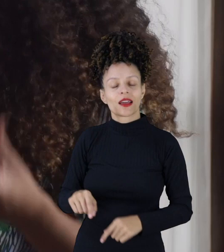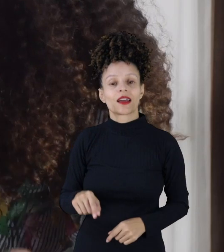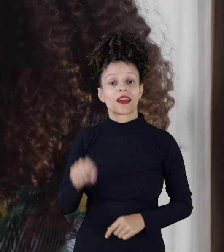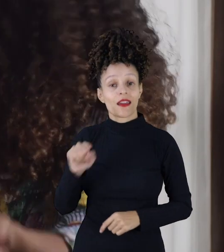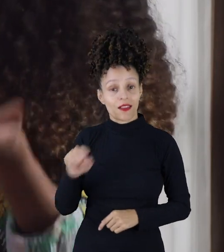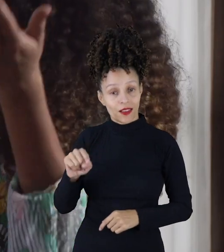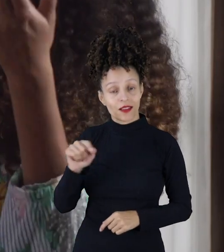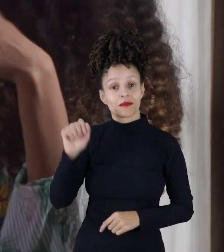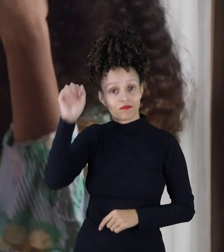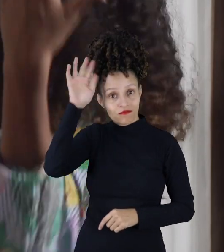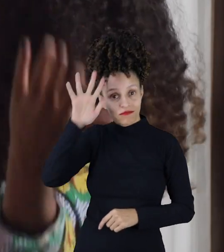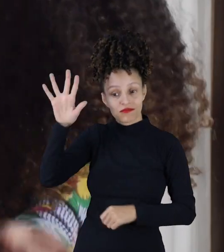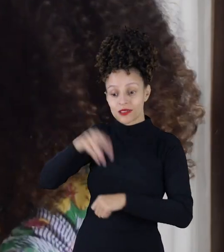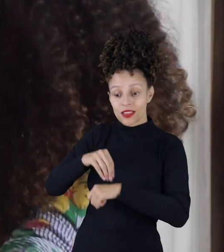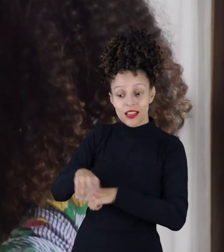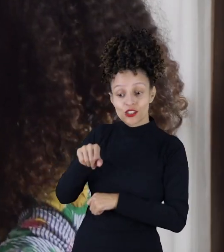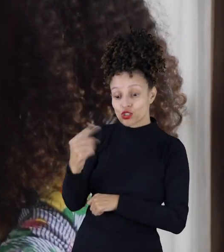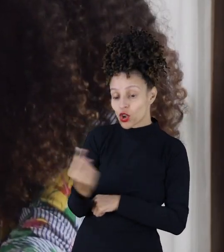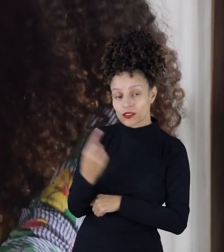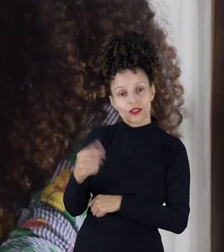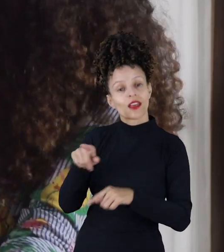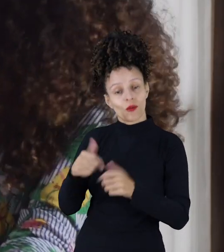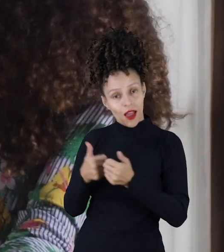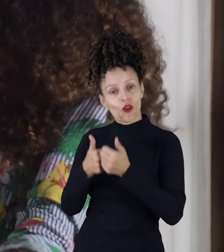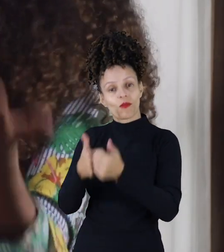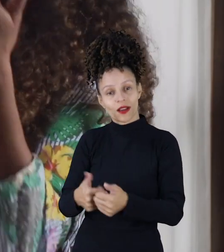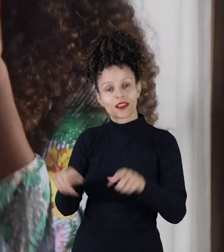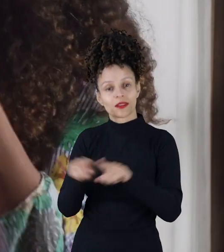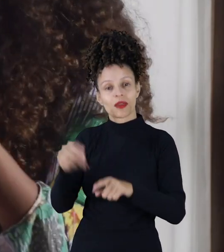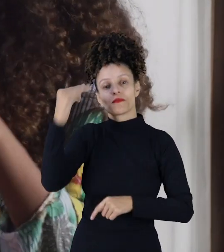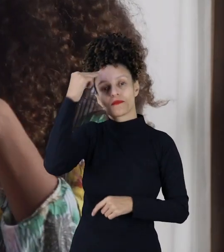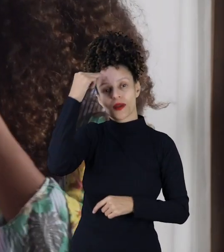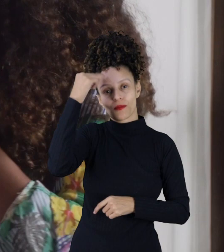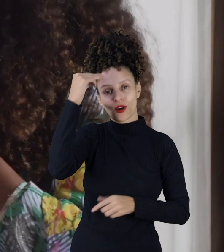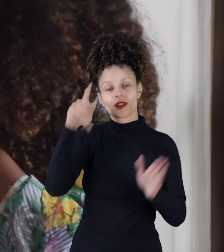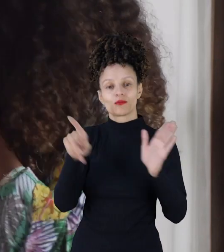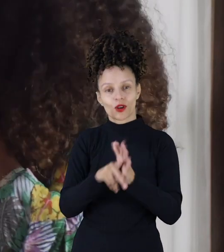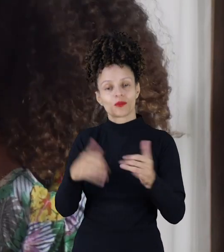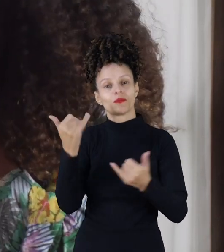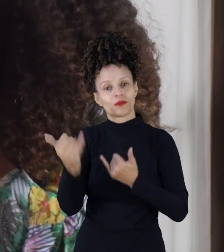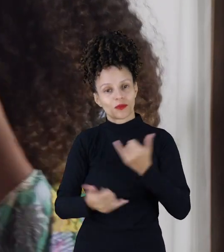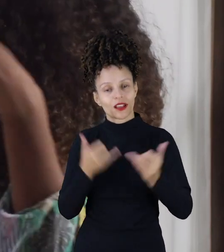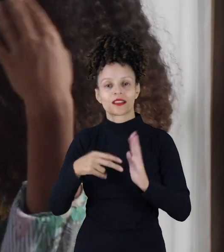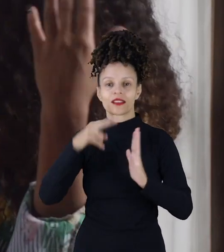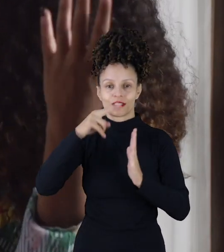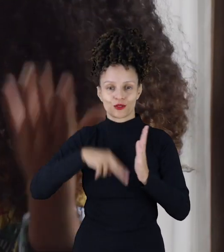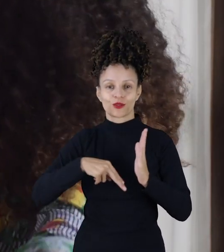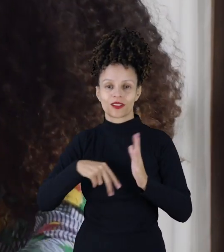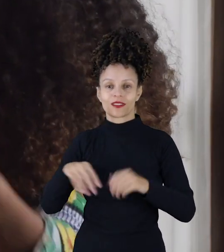não sabe é que ela pensa que está deixando ele sozinho, mas ele está acompanhado pelas memórias